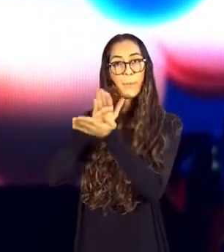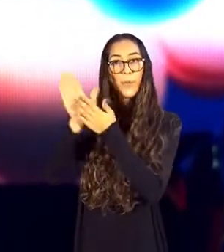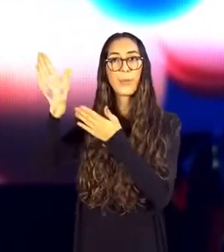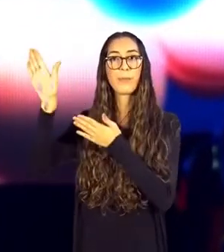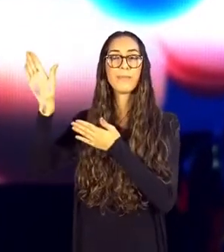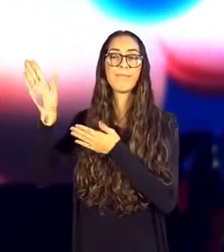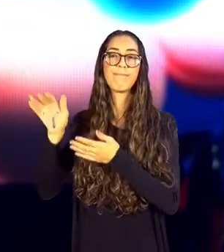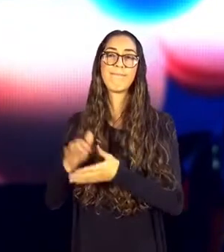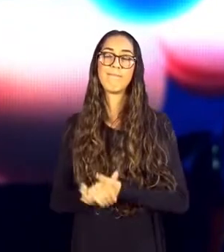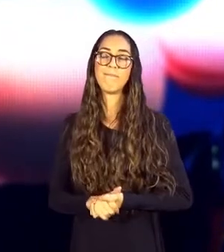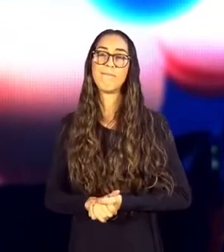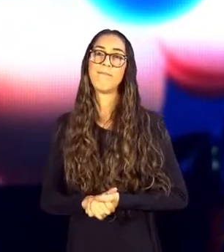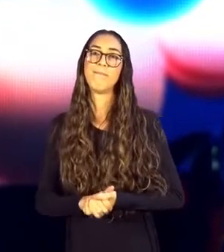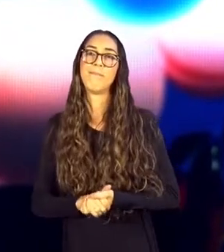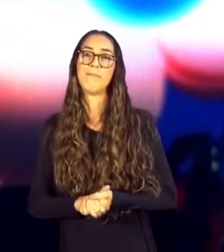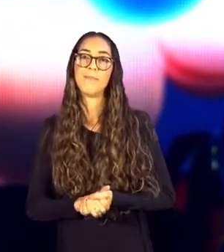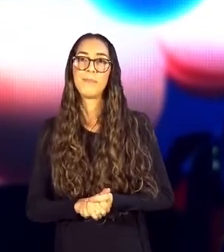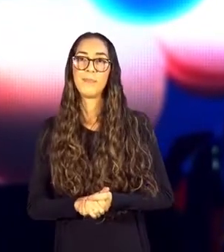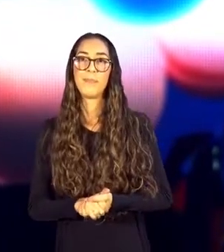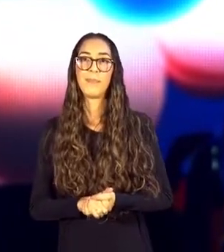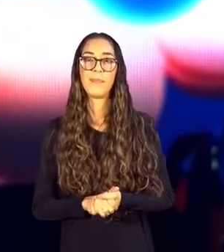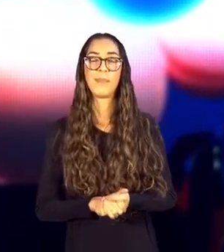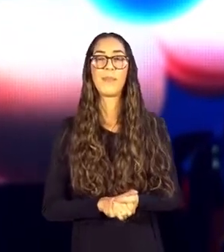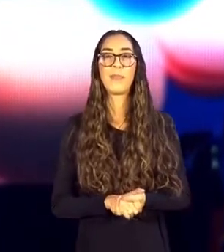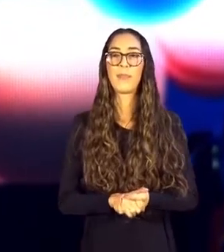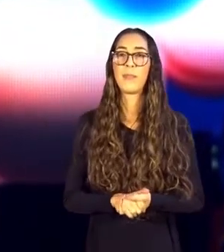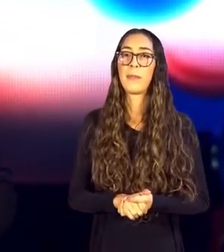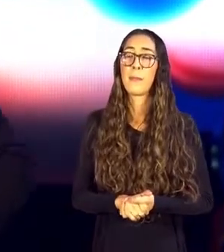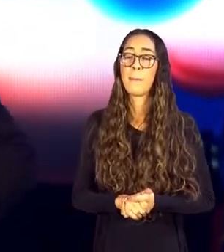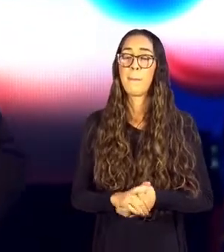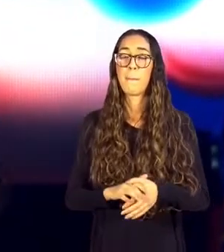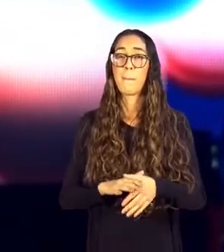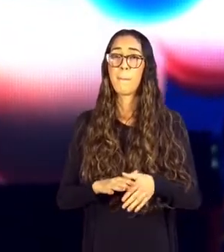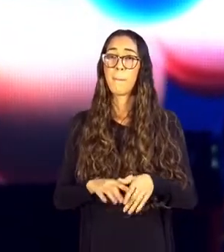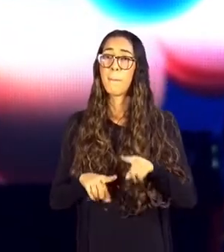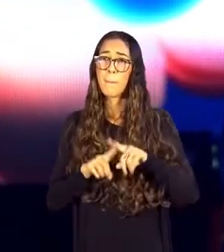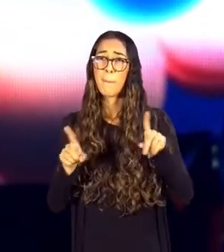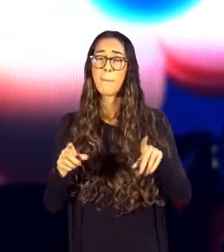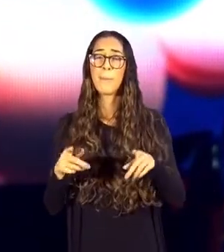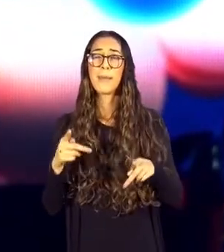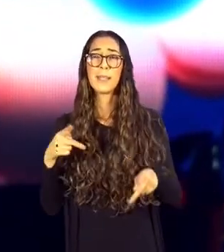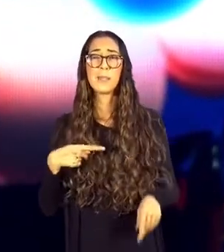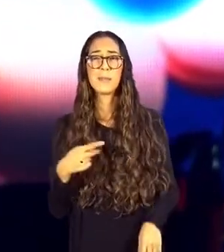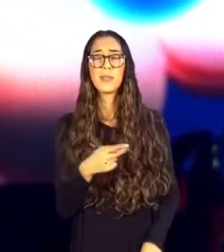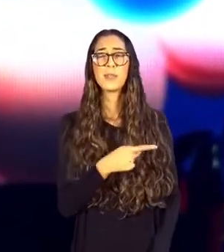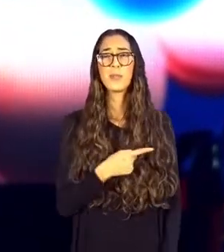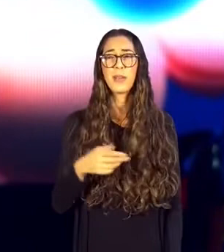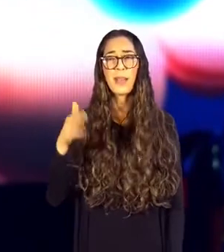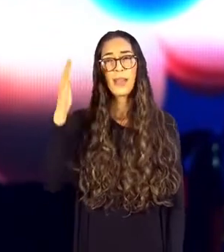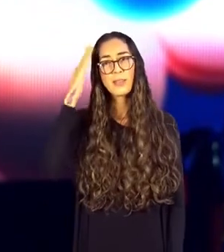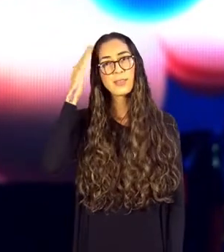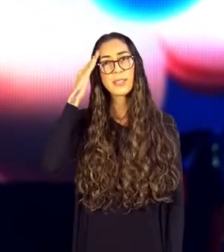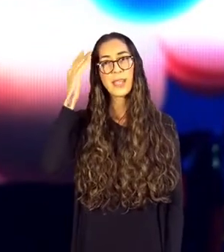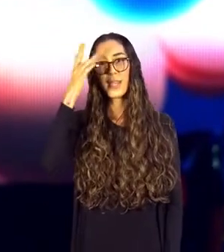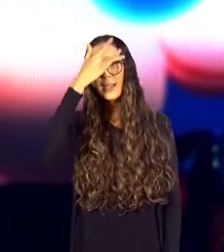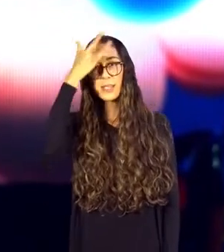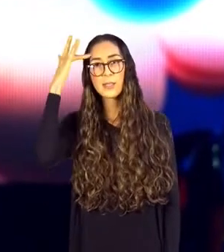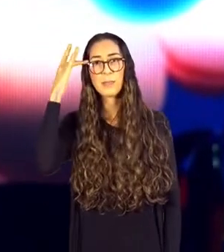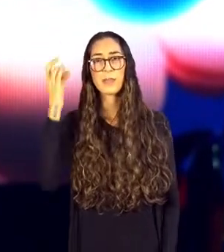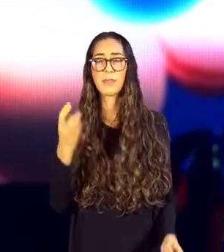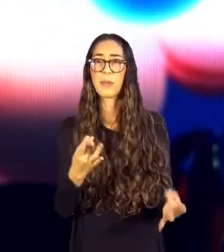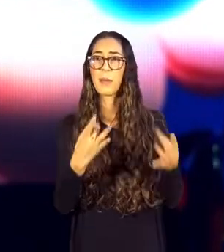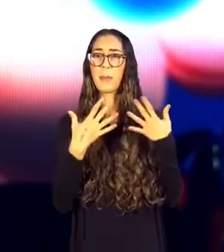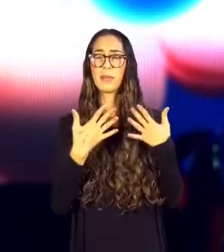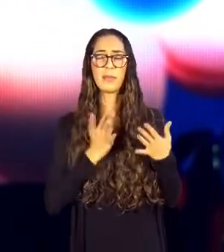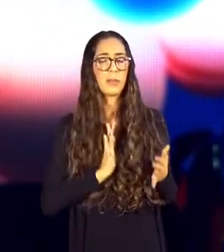sempre fui deprimida, eu não me relaciono com ninguém, porque eu sei que ninguém vai gostar de mim, ninguém gosta de mim. Você acha que Deus